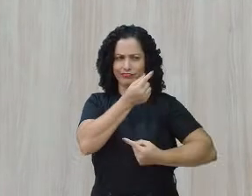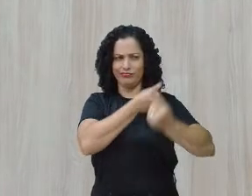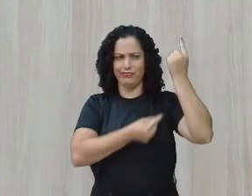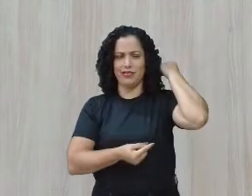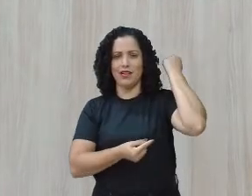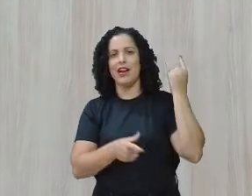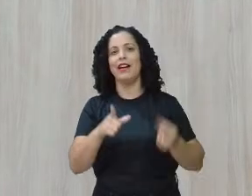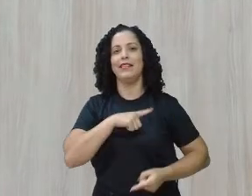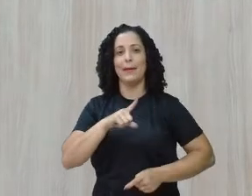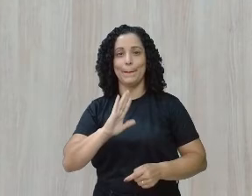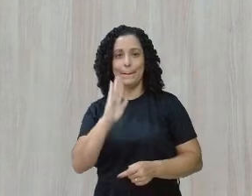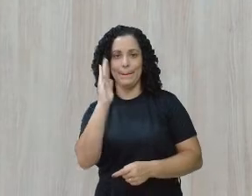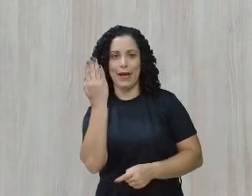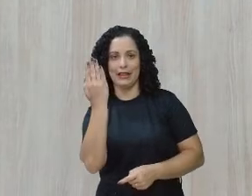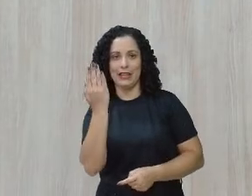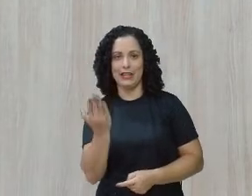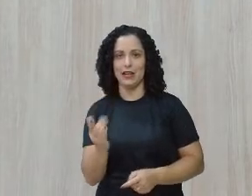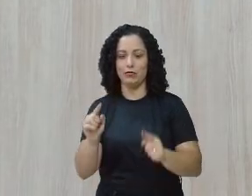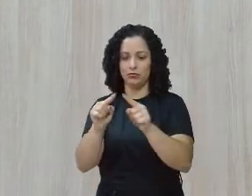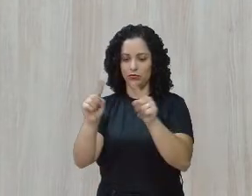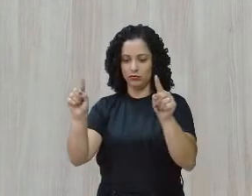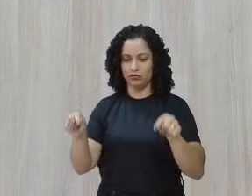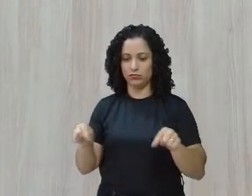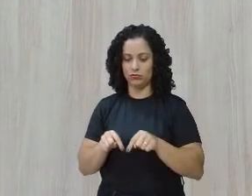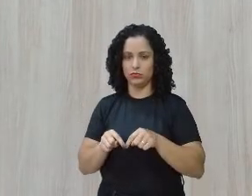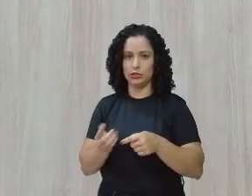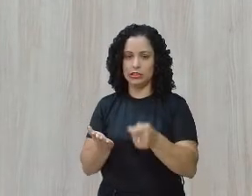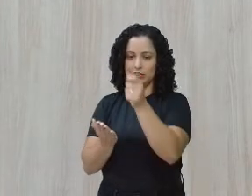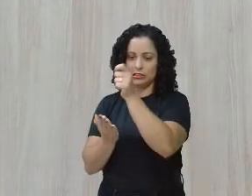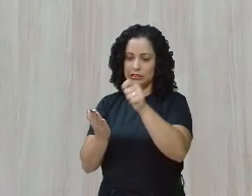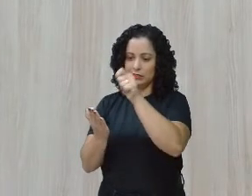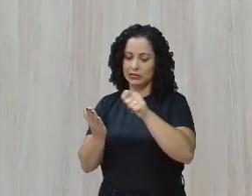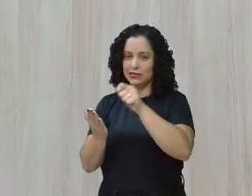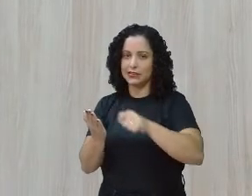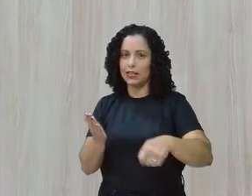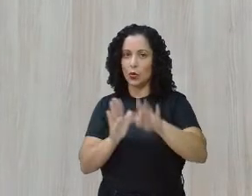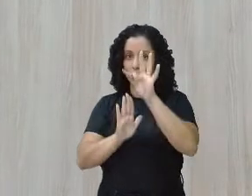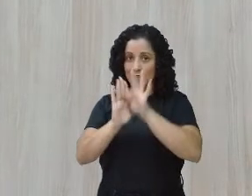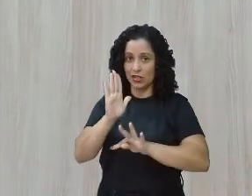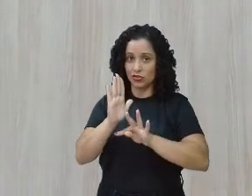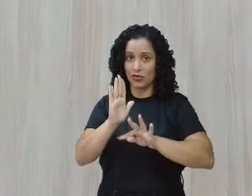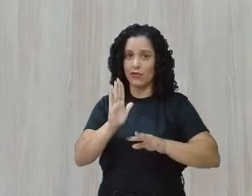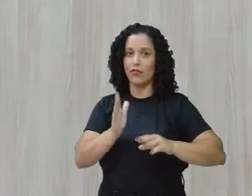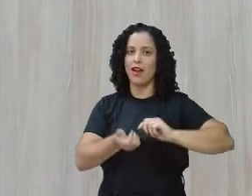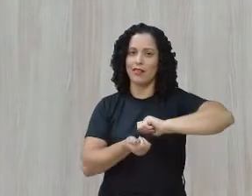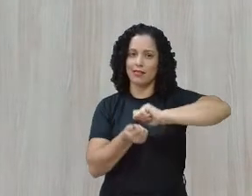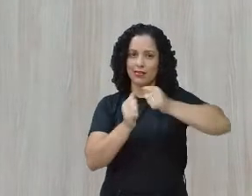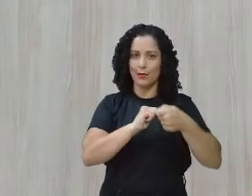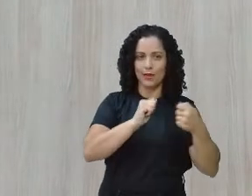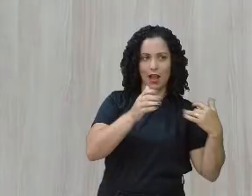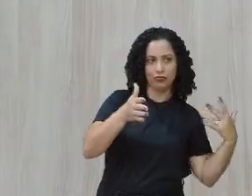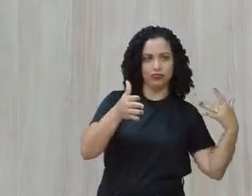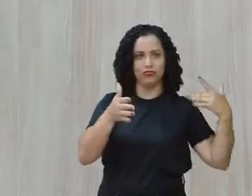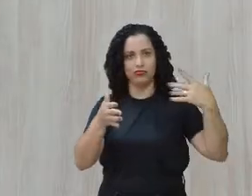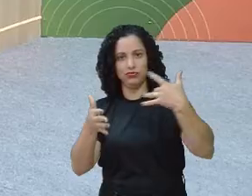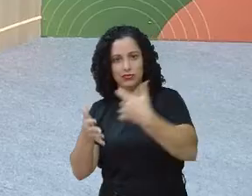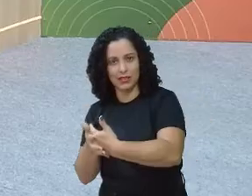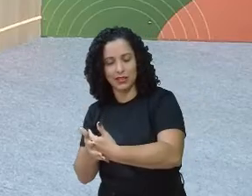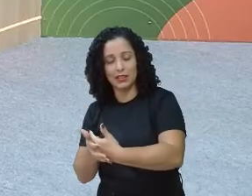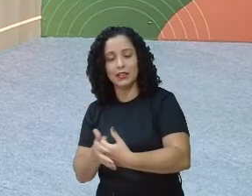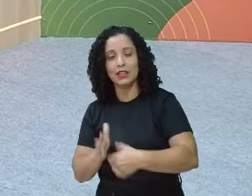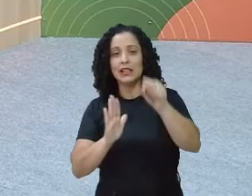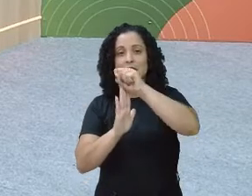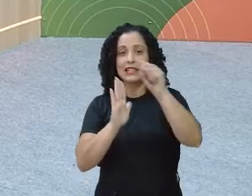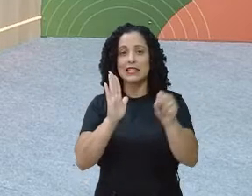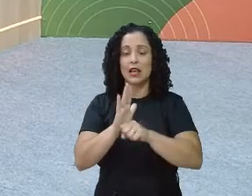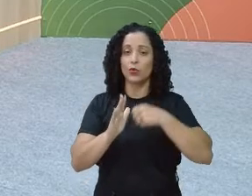sendo confeccionada. Então, a gente percebe que o gênero textual sofreu grandes alterações com o tempo, tá certo? No século II